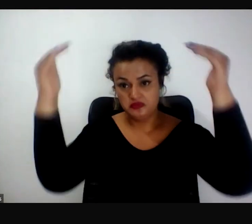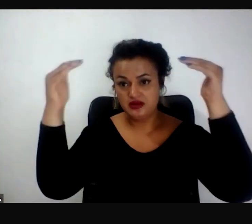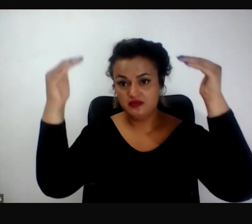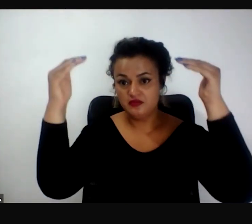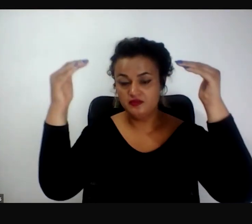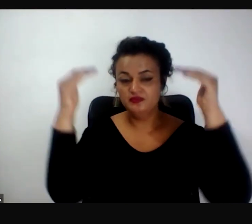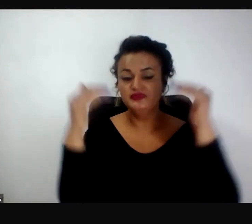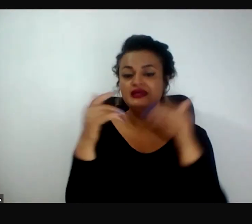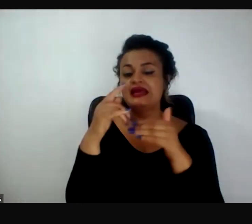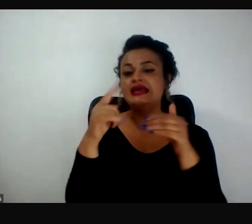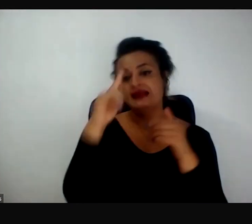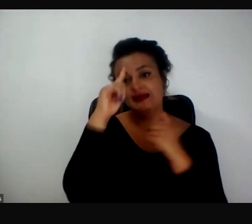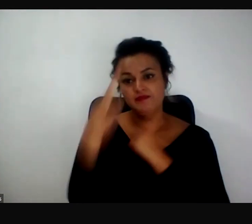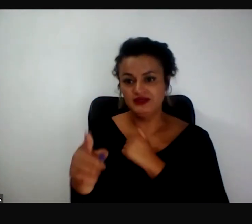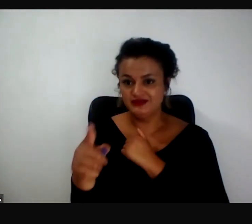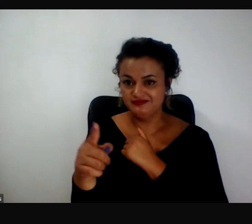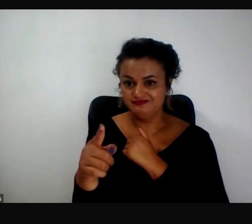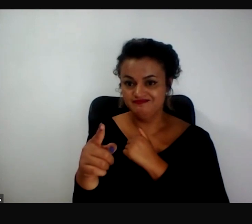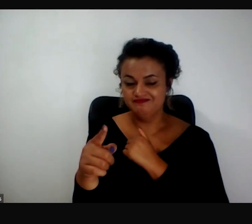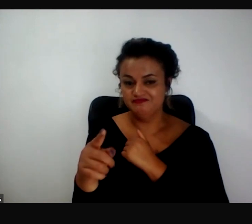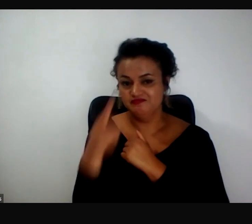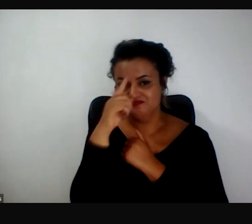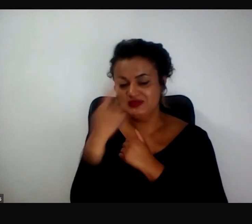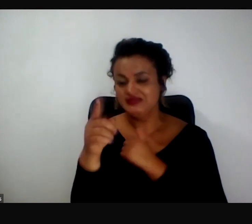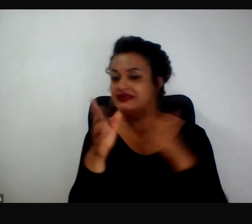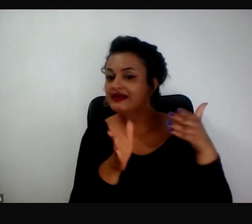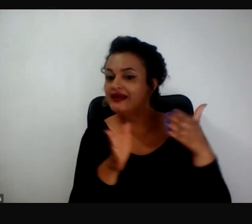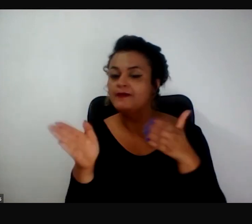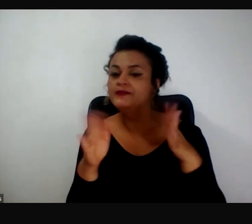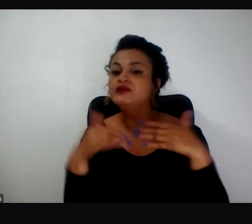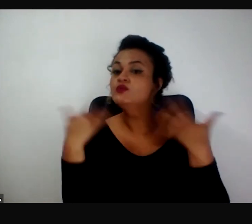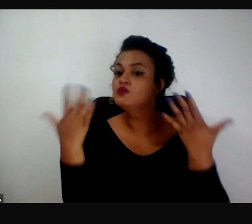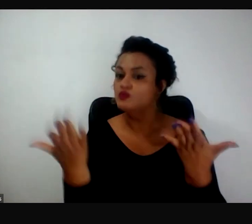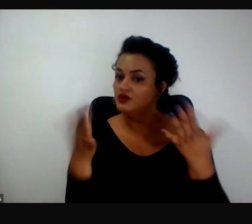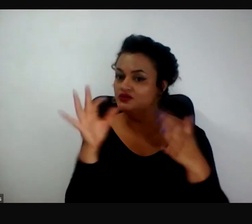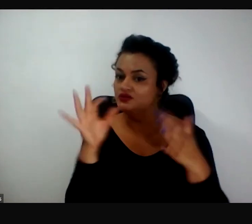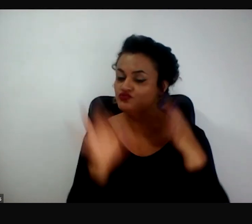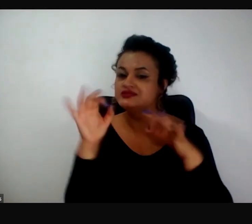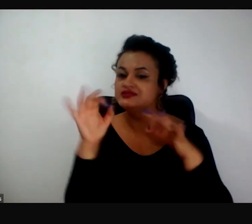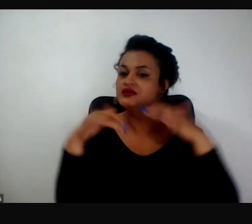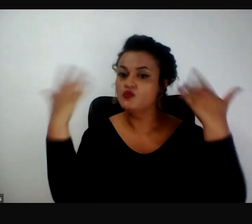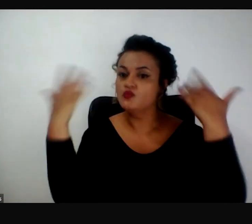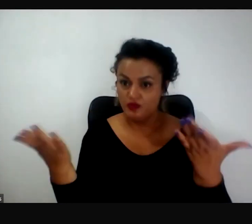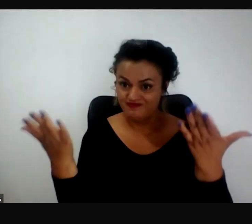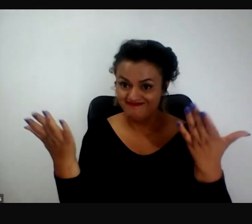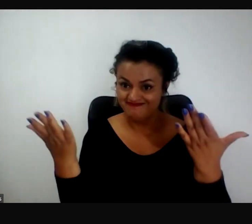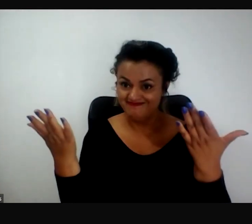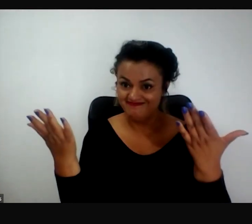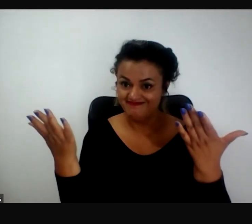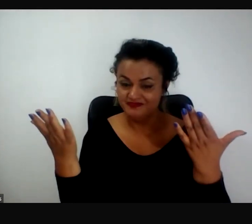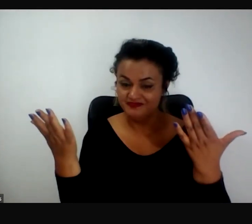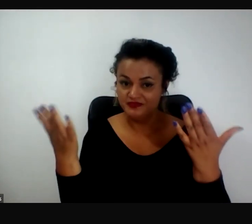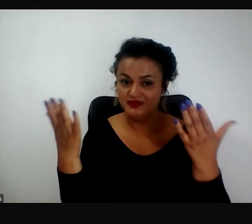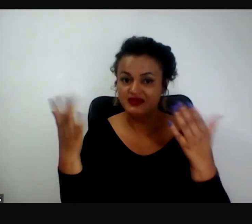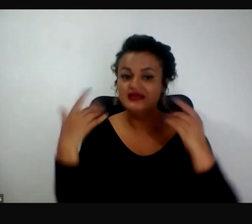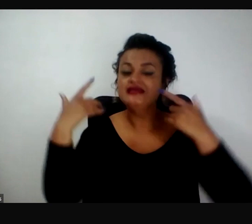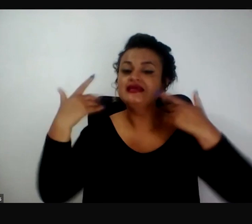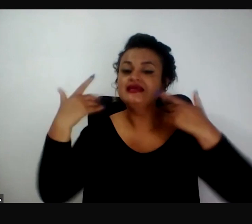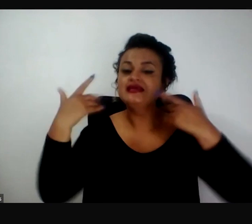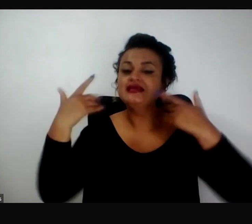que termina o caminho judiciário interno, essa